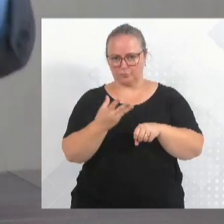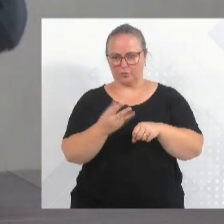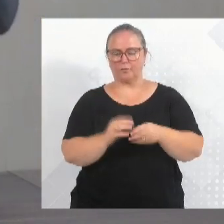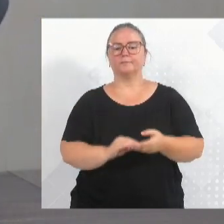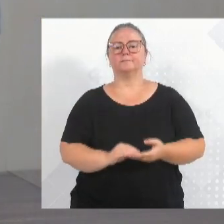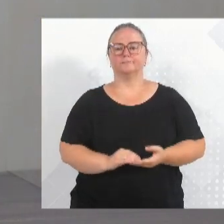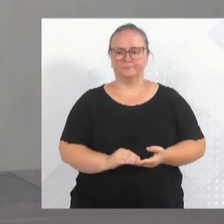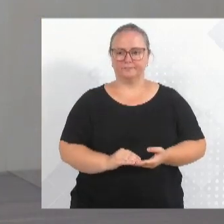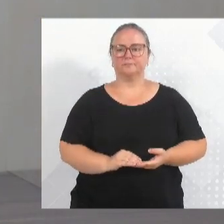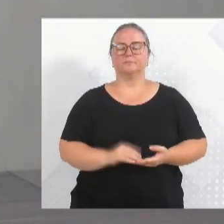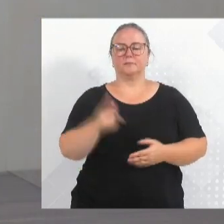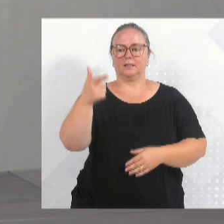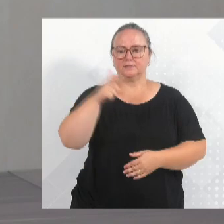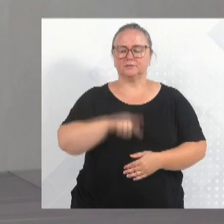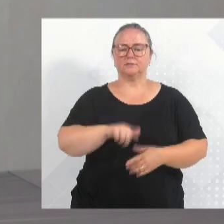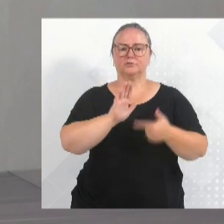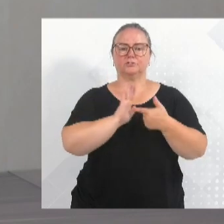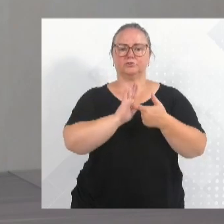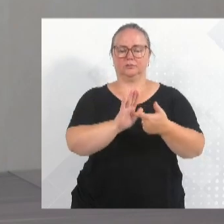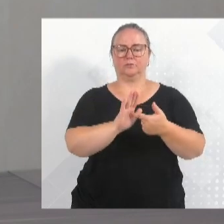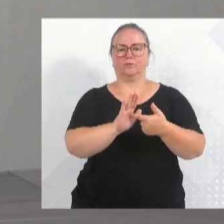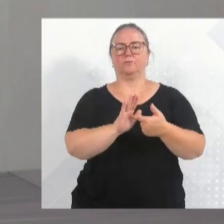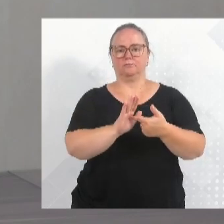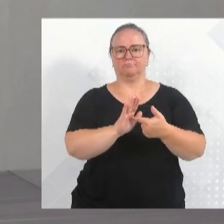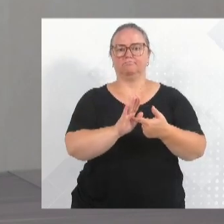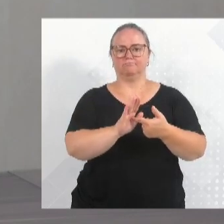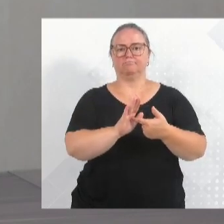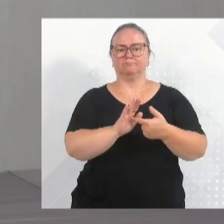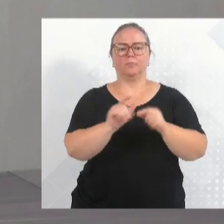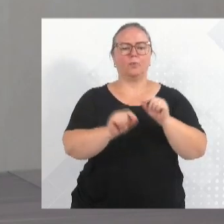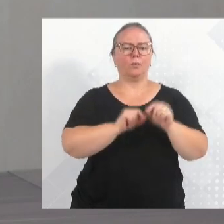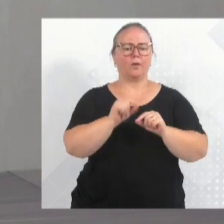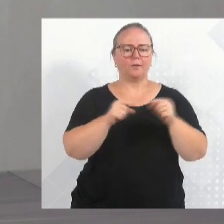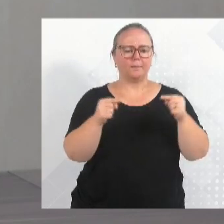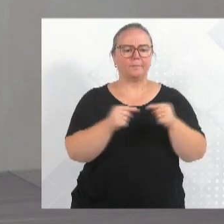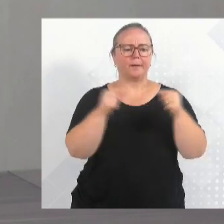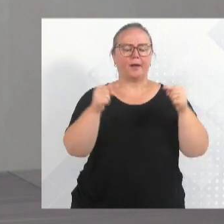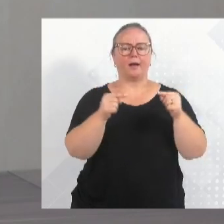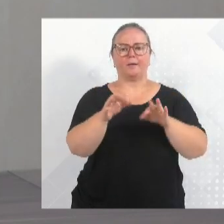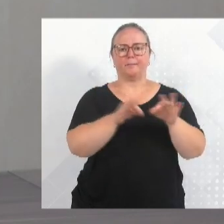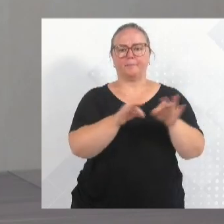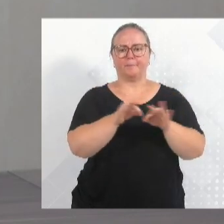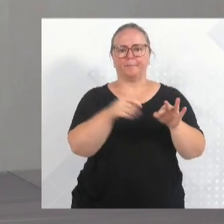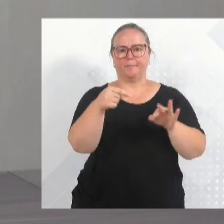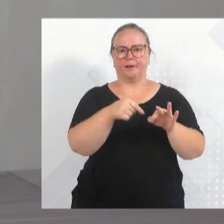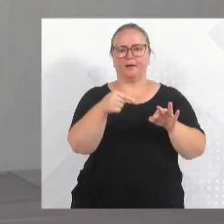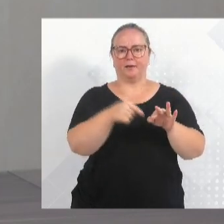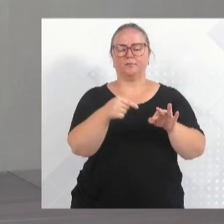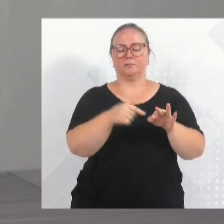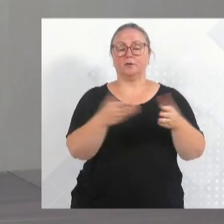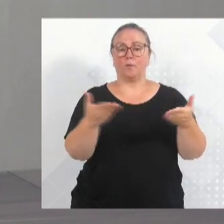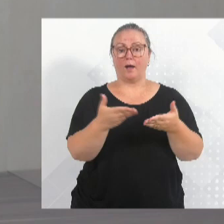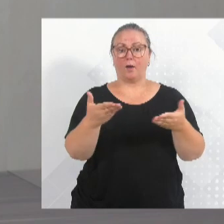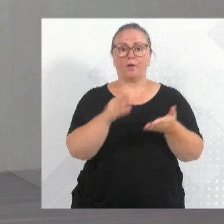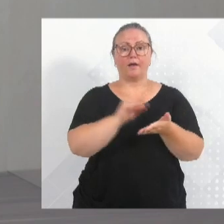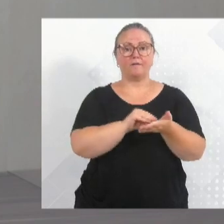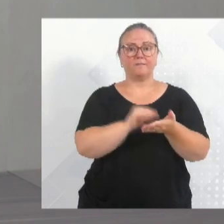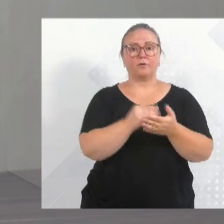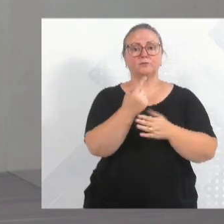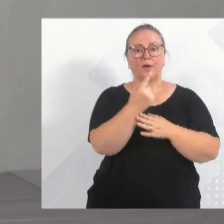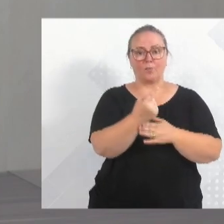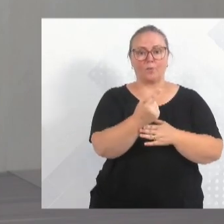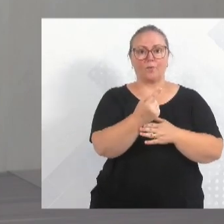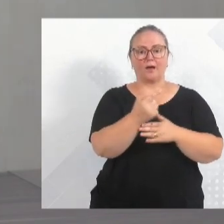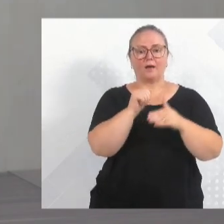destacamos novamente o que está no plano, então estaremos adquirindo agora o último reservatório que consta lá no plano